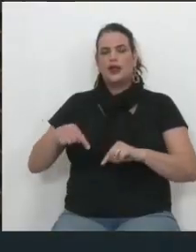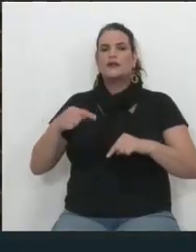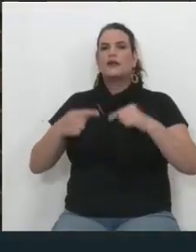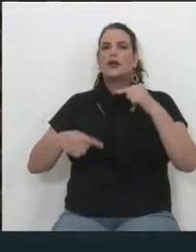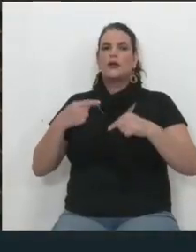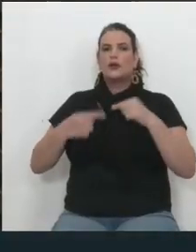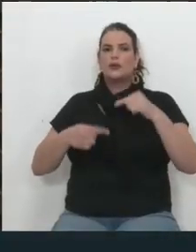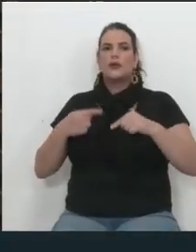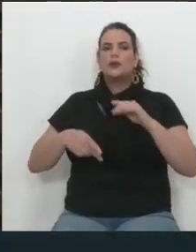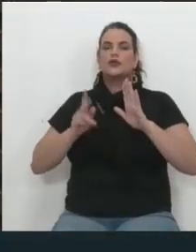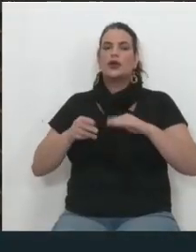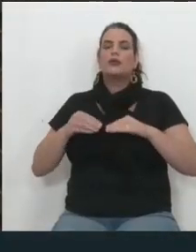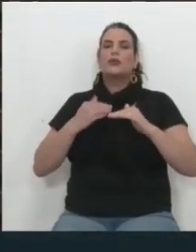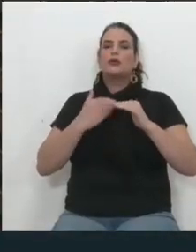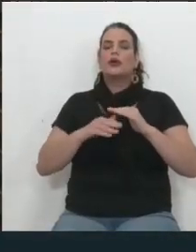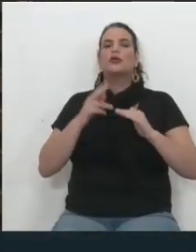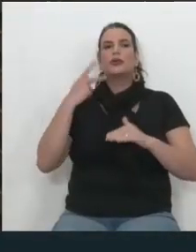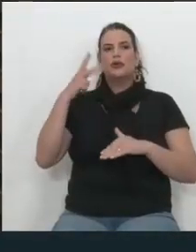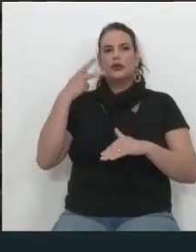pelo vereador